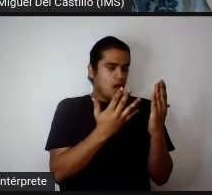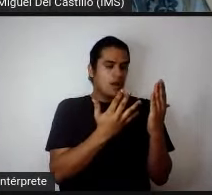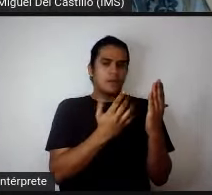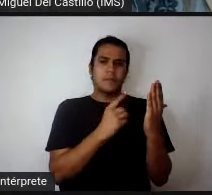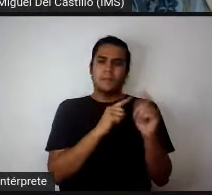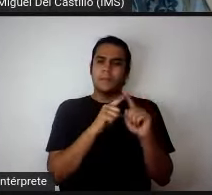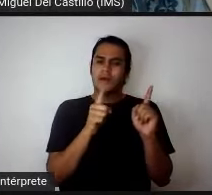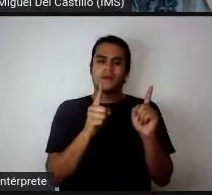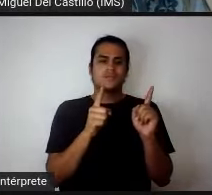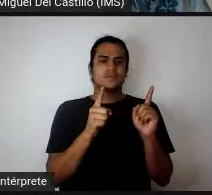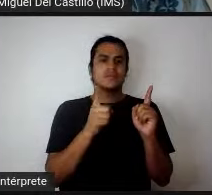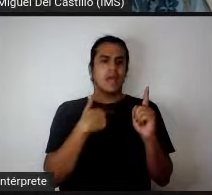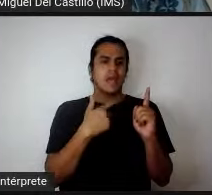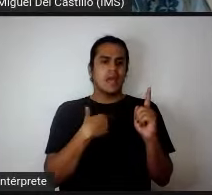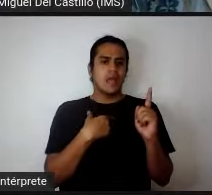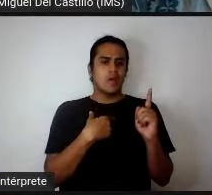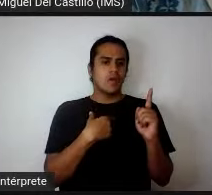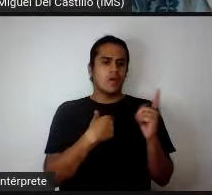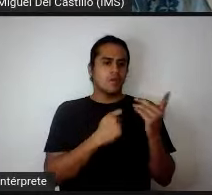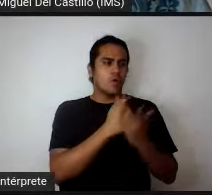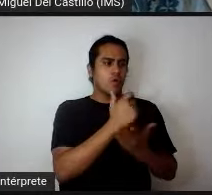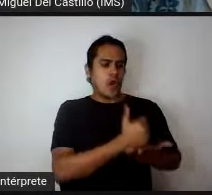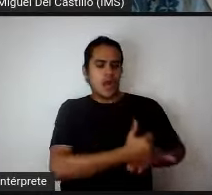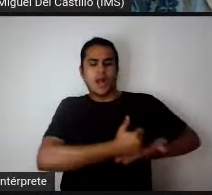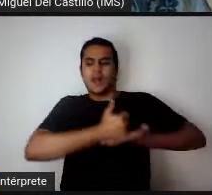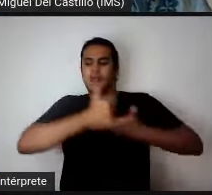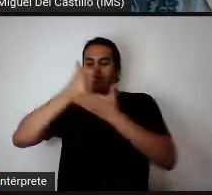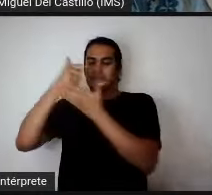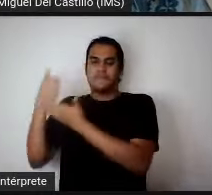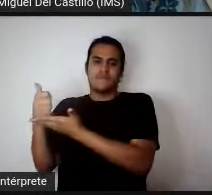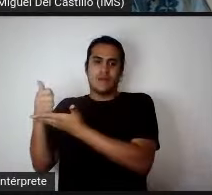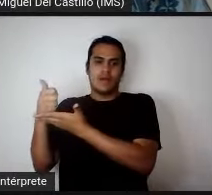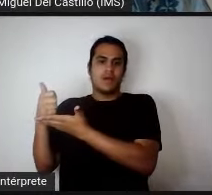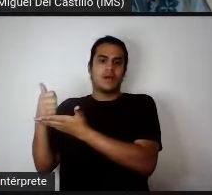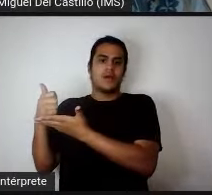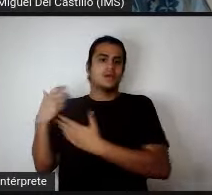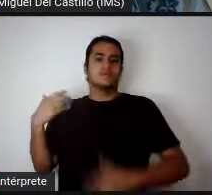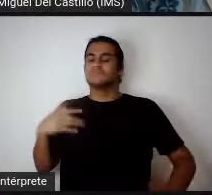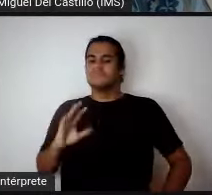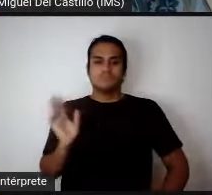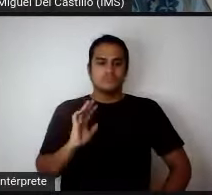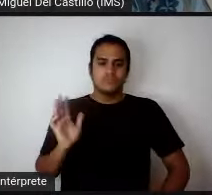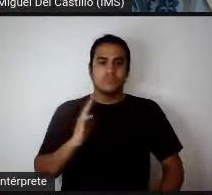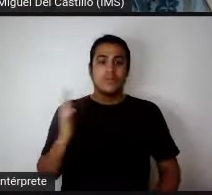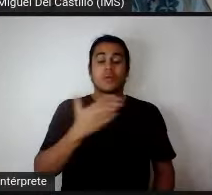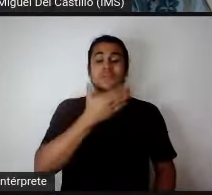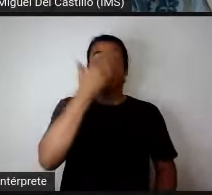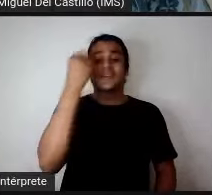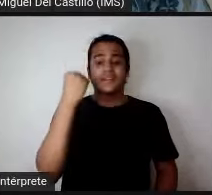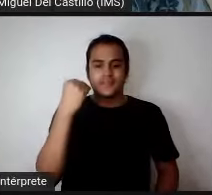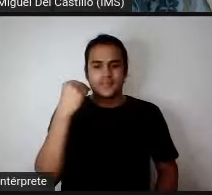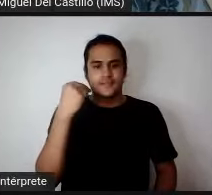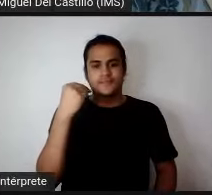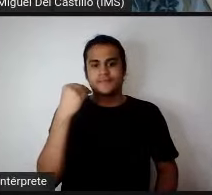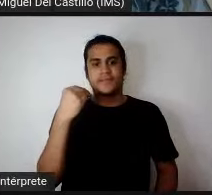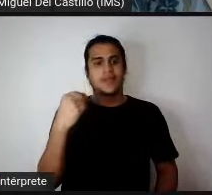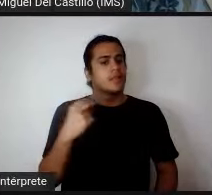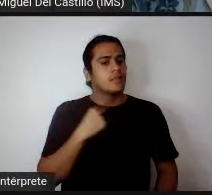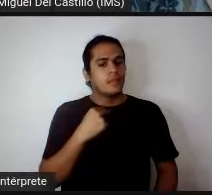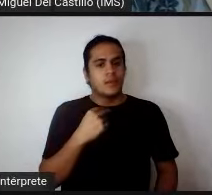nunca levaria o livro do autor comigo e esqueci por completamente. Nunca